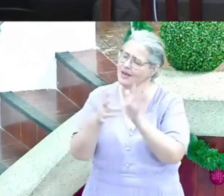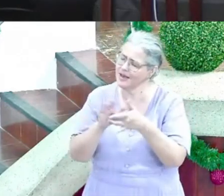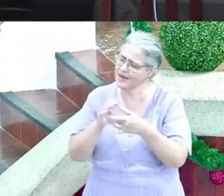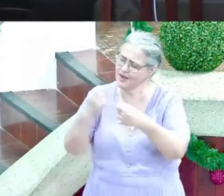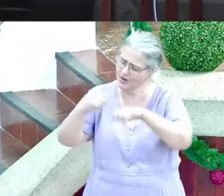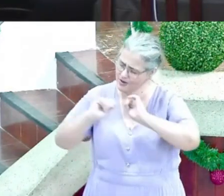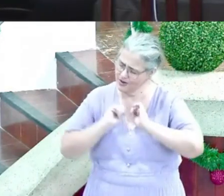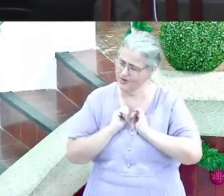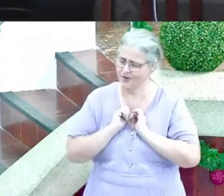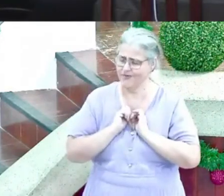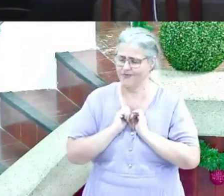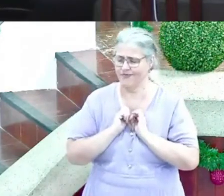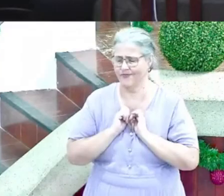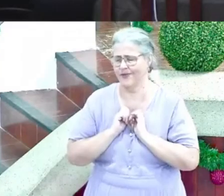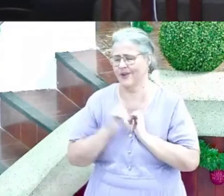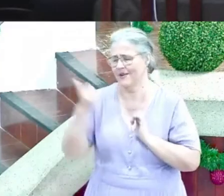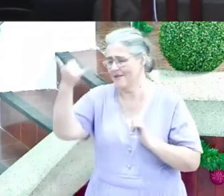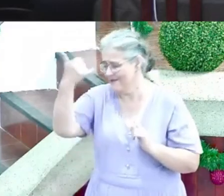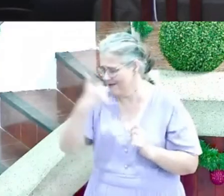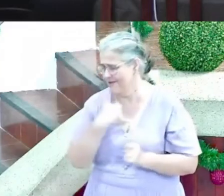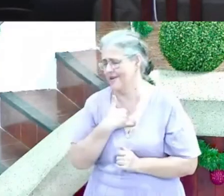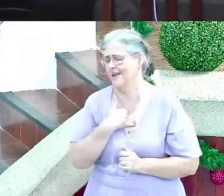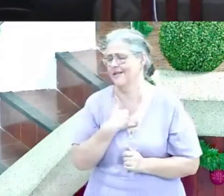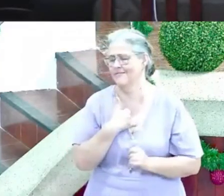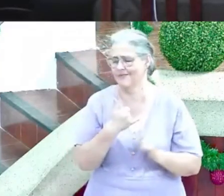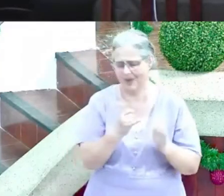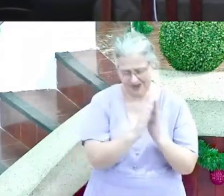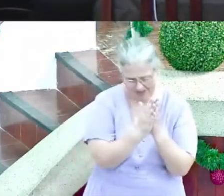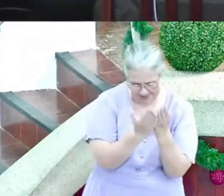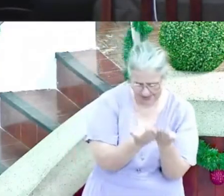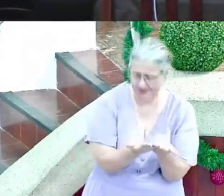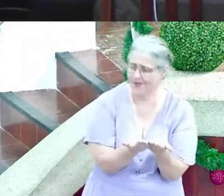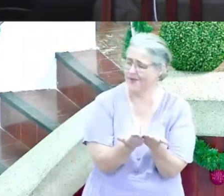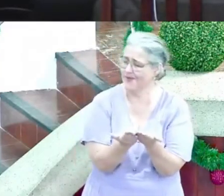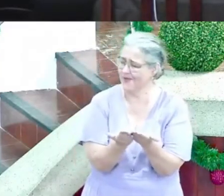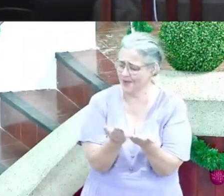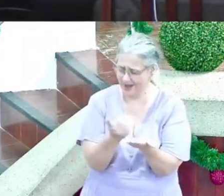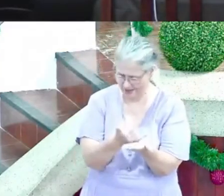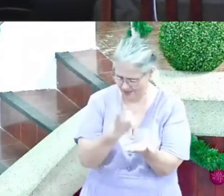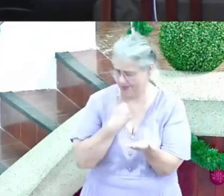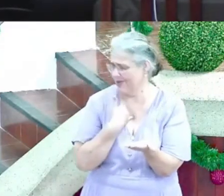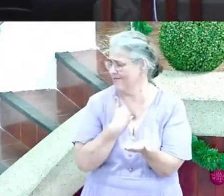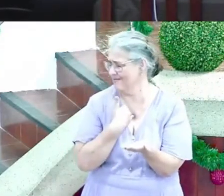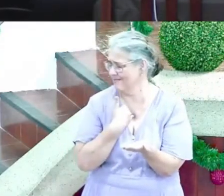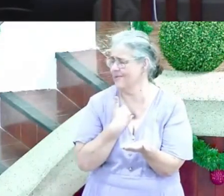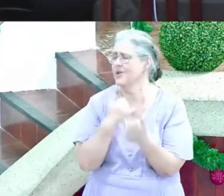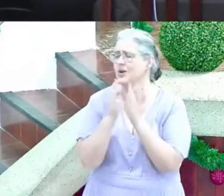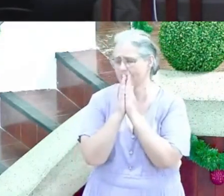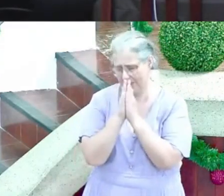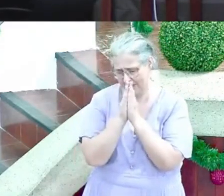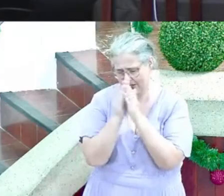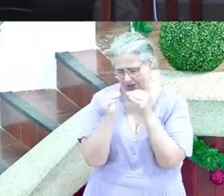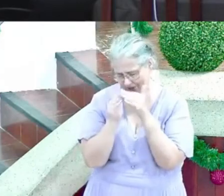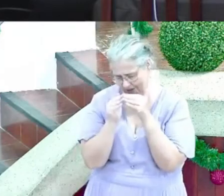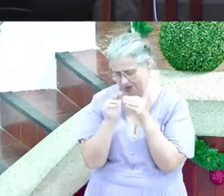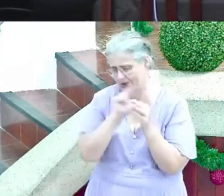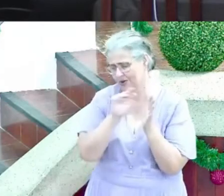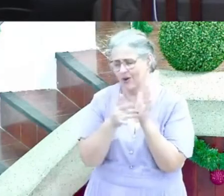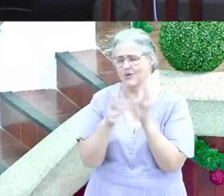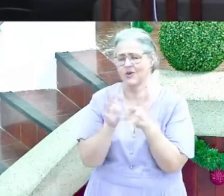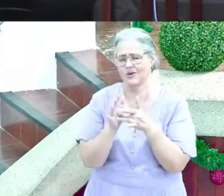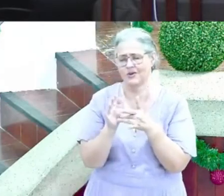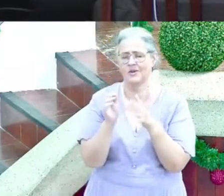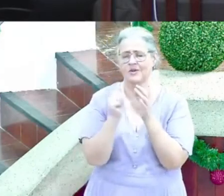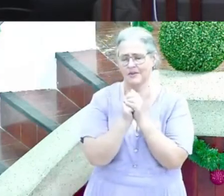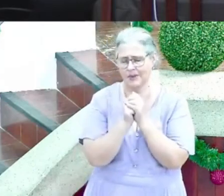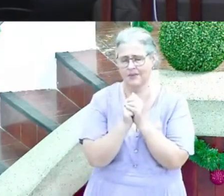fala conosco nessa noite, através da tua santa palavra. Nós oramos a ti, no nome de